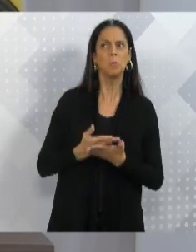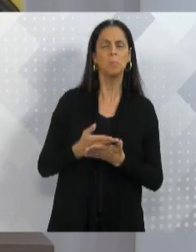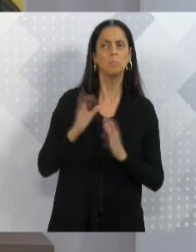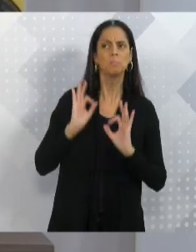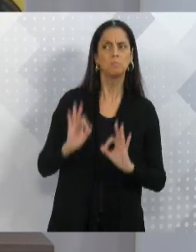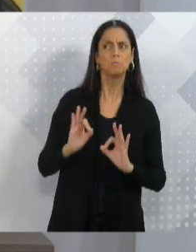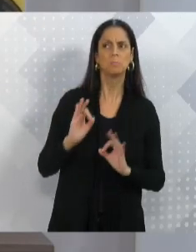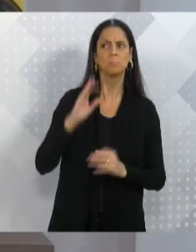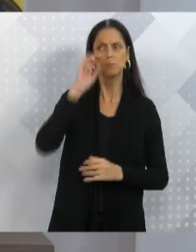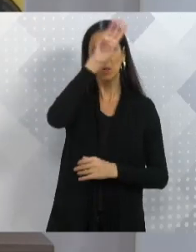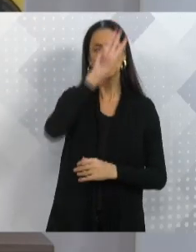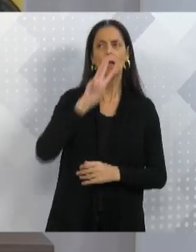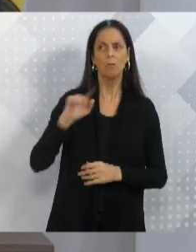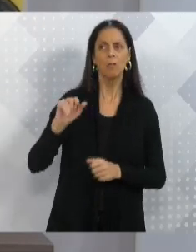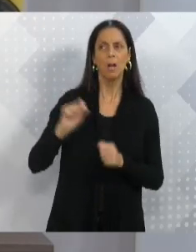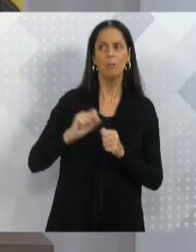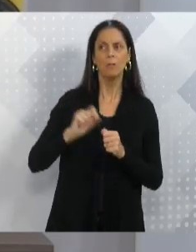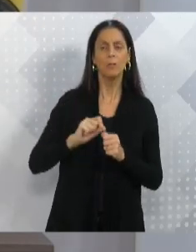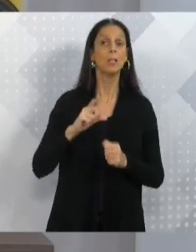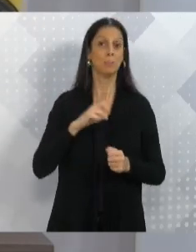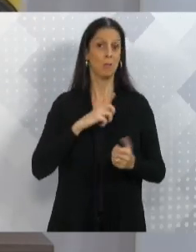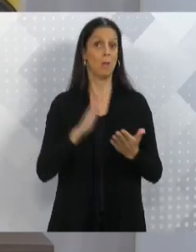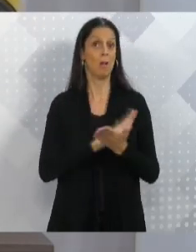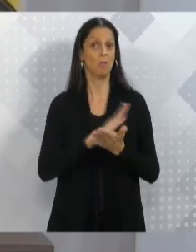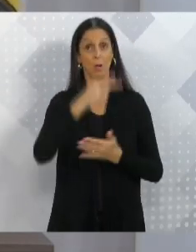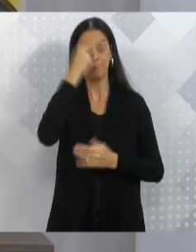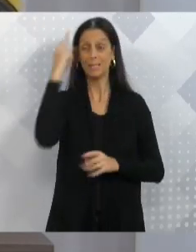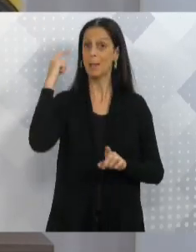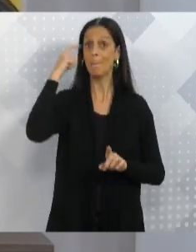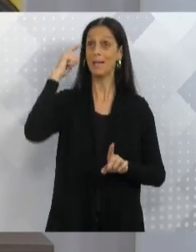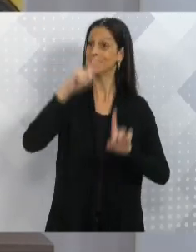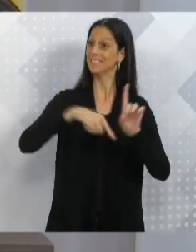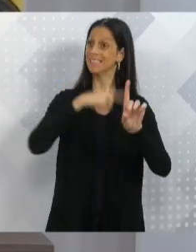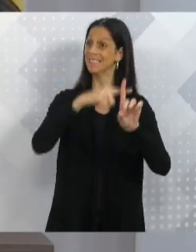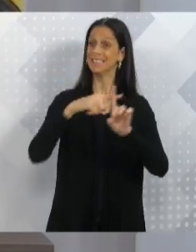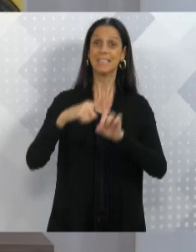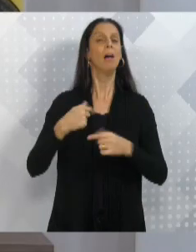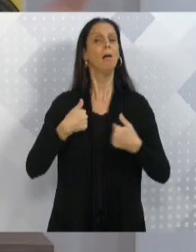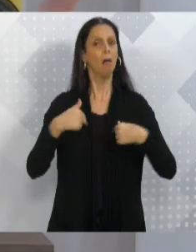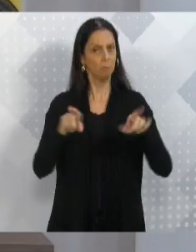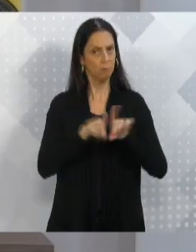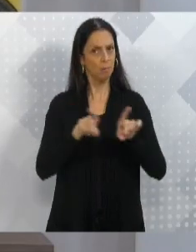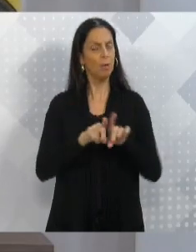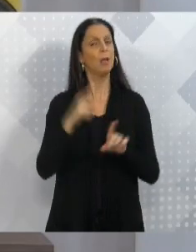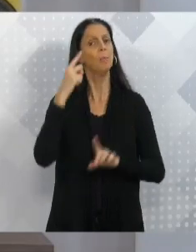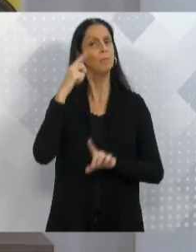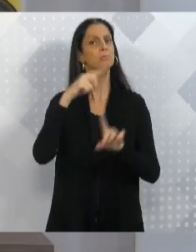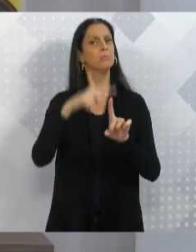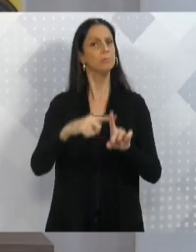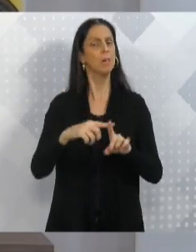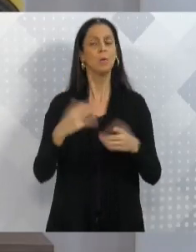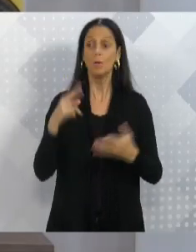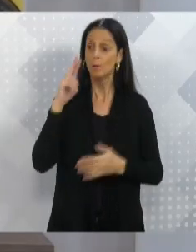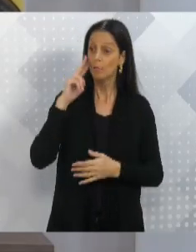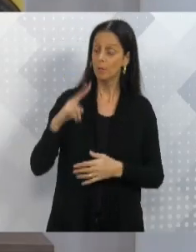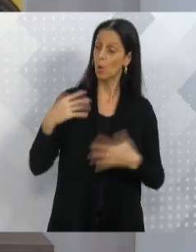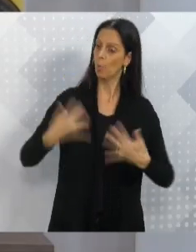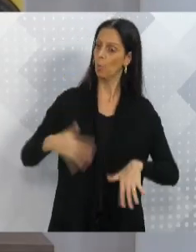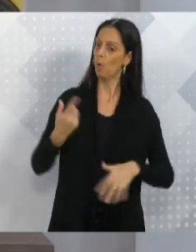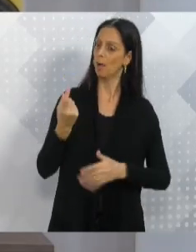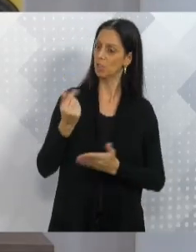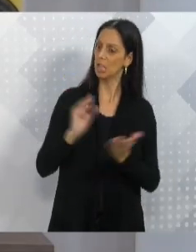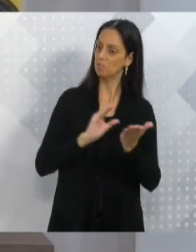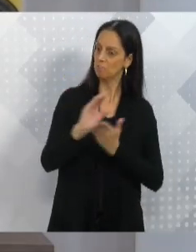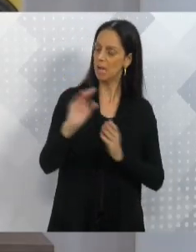né, muitos chegaram a ser otimistas, como eu fui, tantos foram otimistas, porque a gente, quando, né, vislumbra obras para os cidadãos da